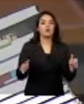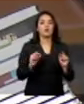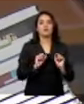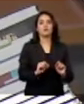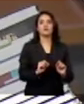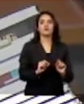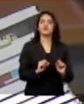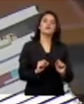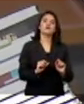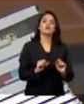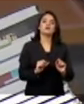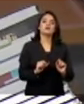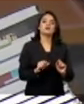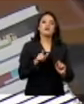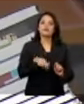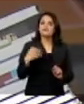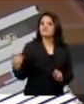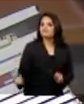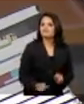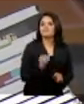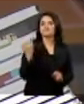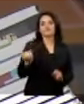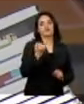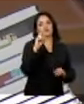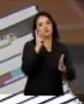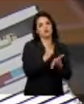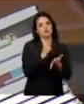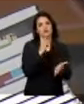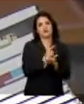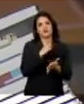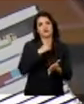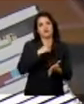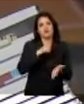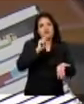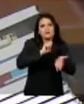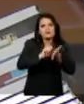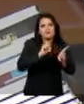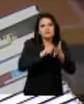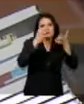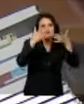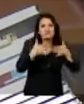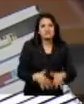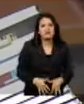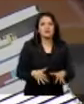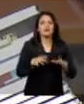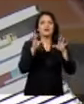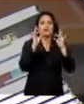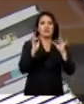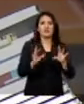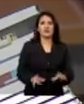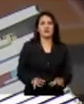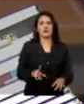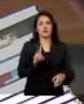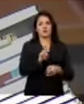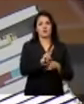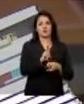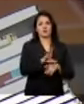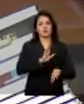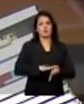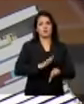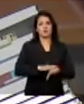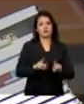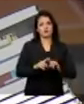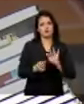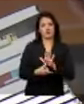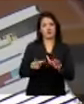imprescindibilidade de fundamentar-se a custódia em momento anterior à preclusão maior da